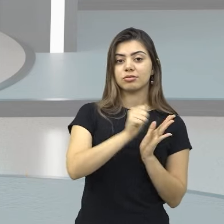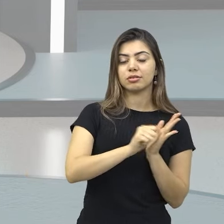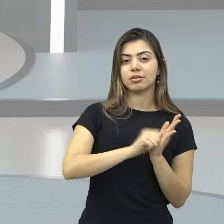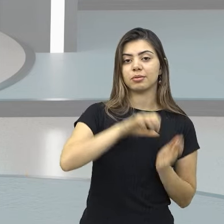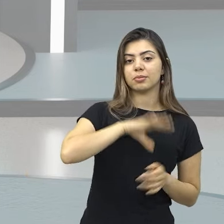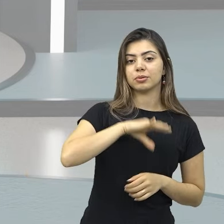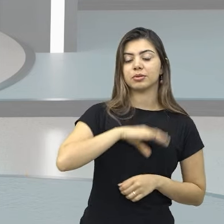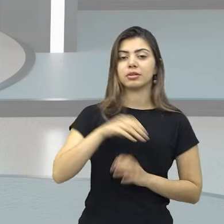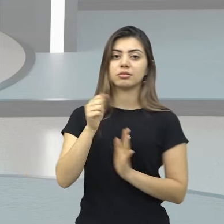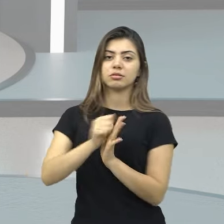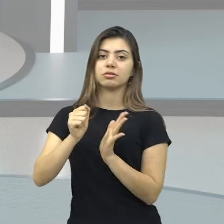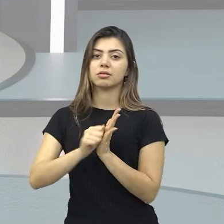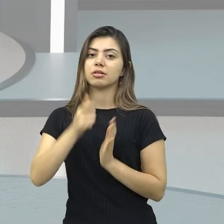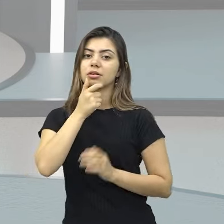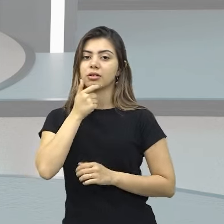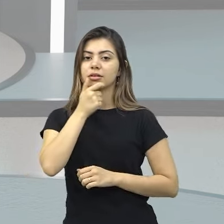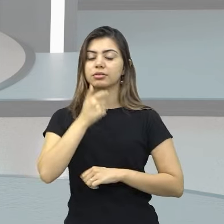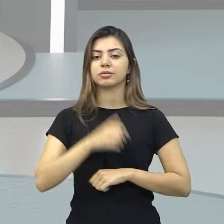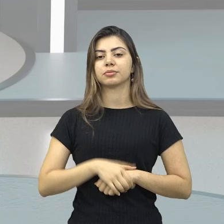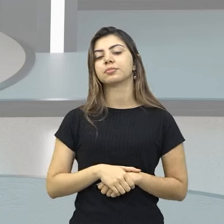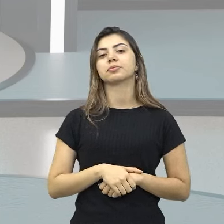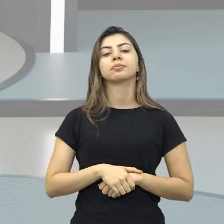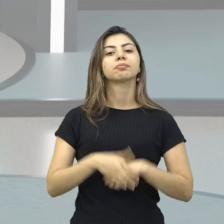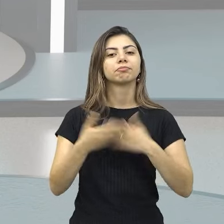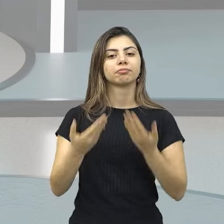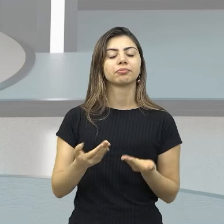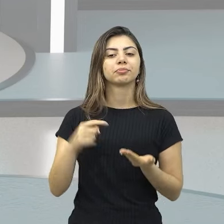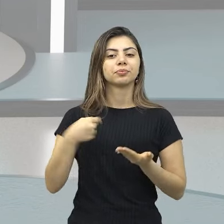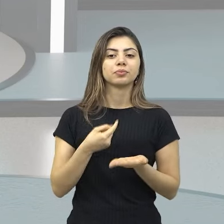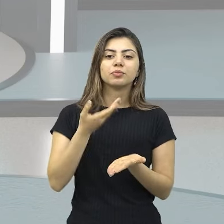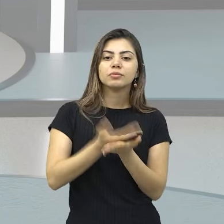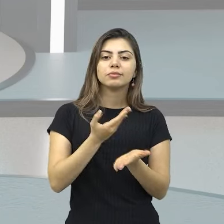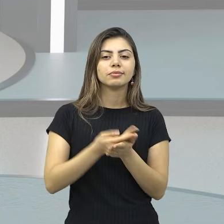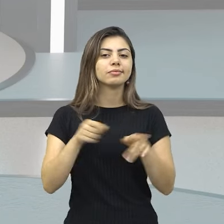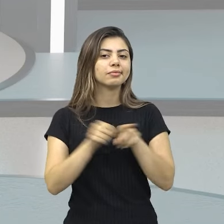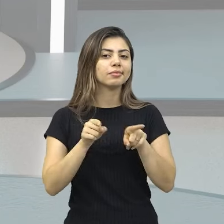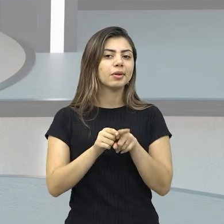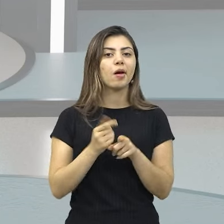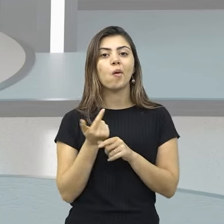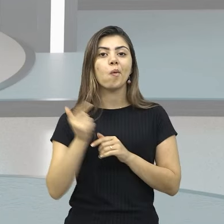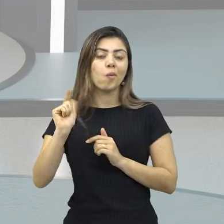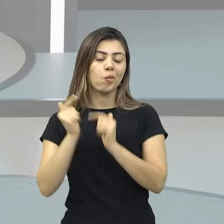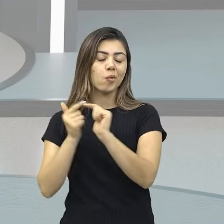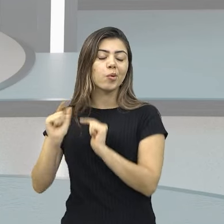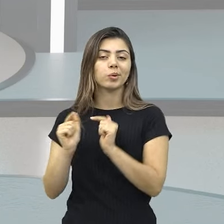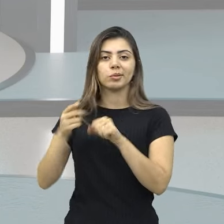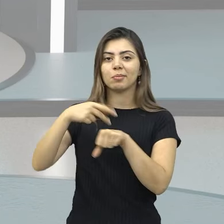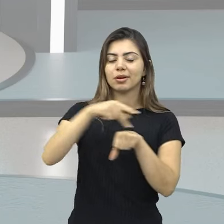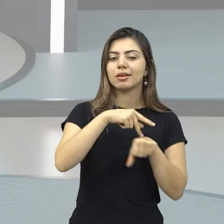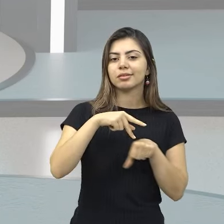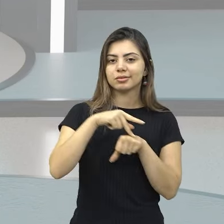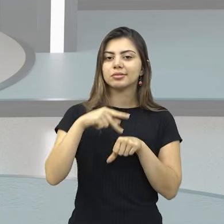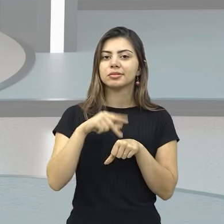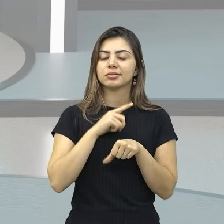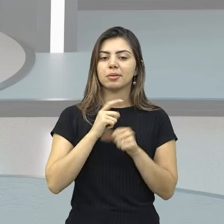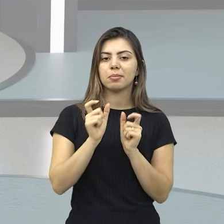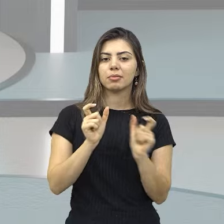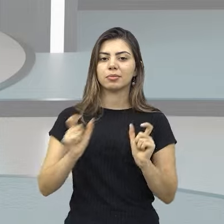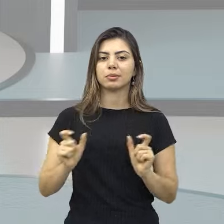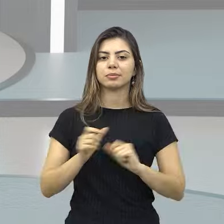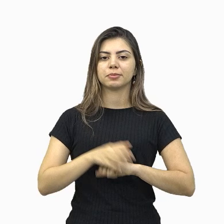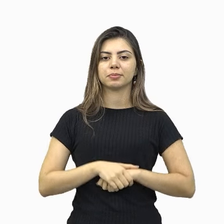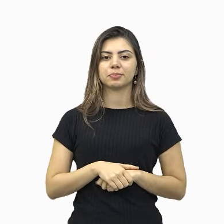Continuando um pouquinho mais agora, a gente vai ver também algumas outras nacionalidades também seguidas de seus países.